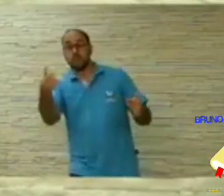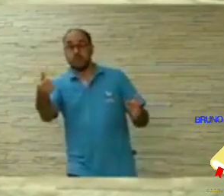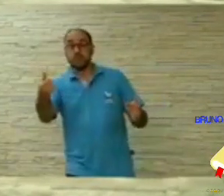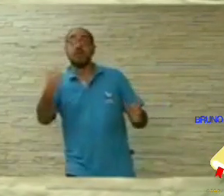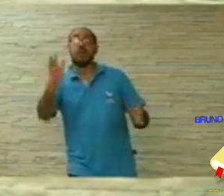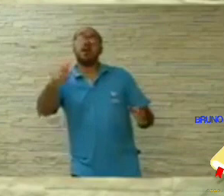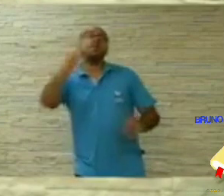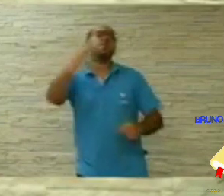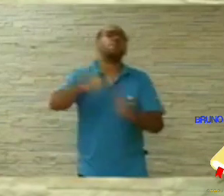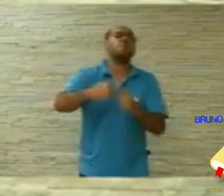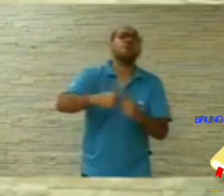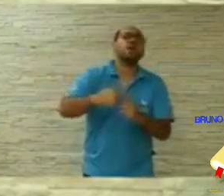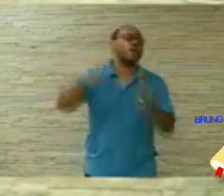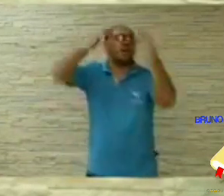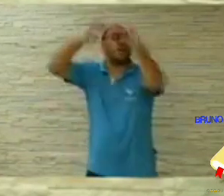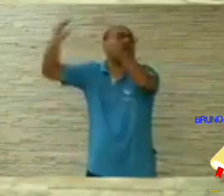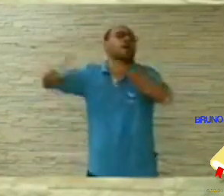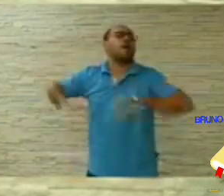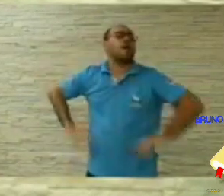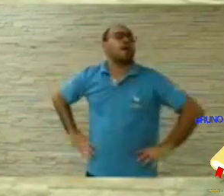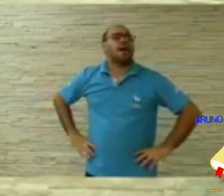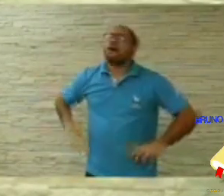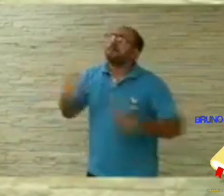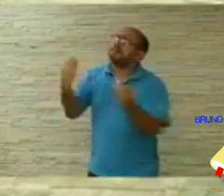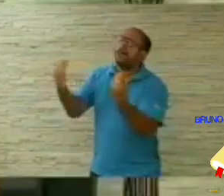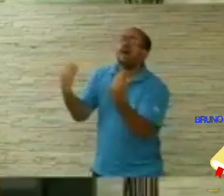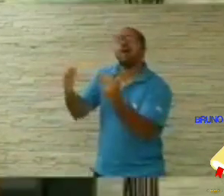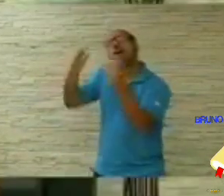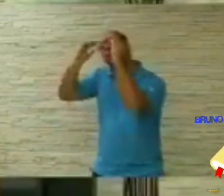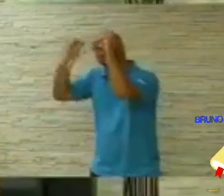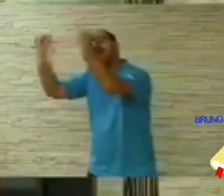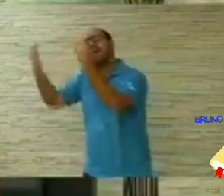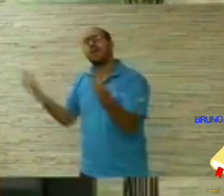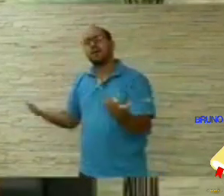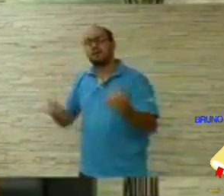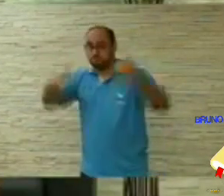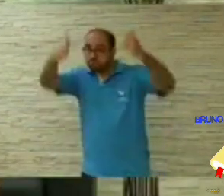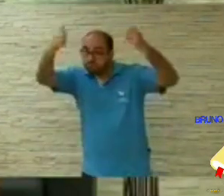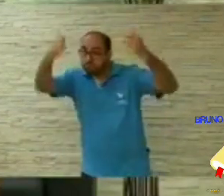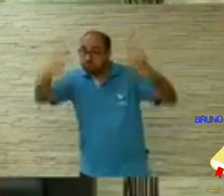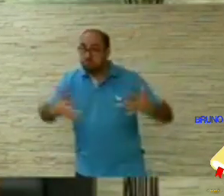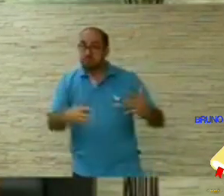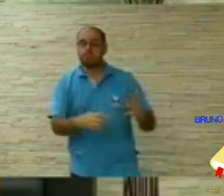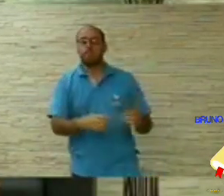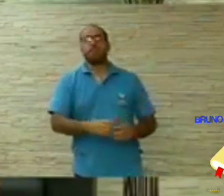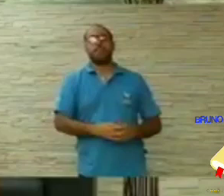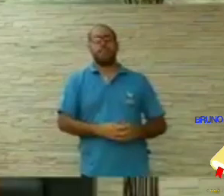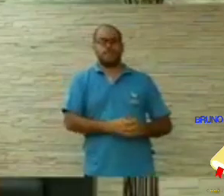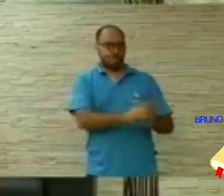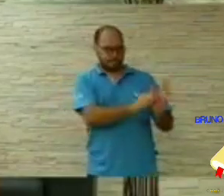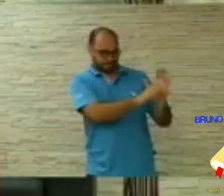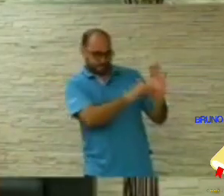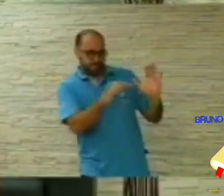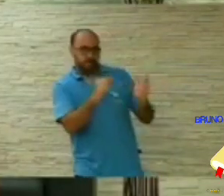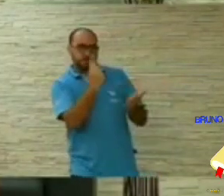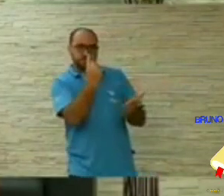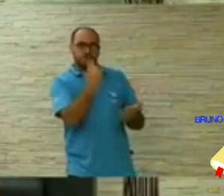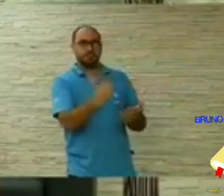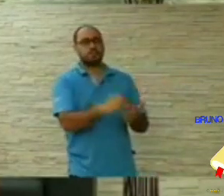Deus merece ser adorado. E já no verso 4, na primeira palavra, diz assim, olha, excelso é o